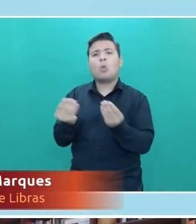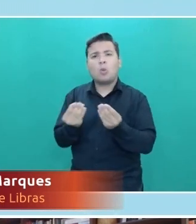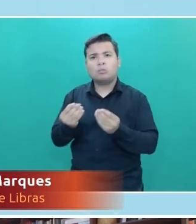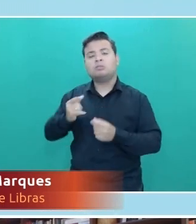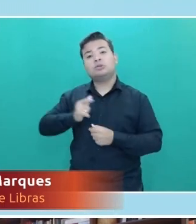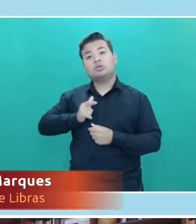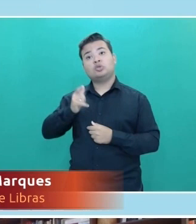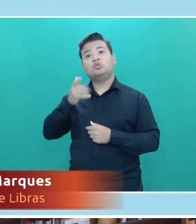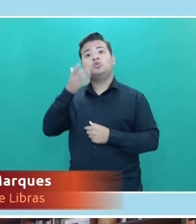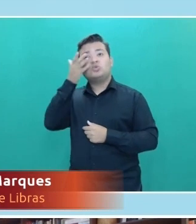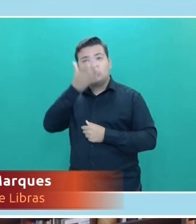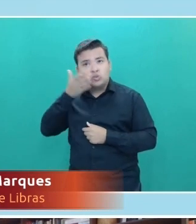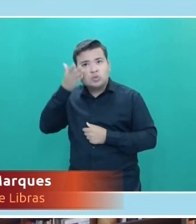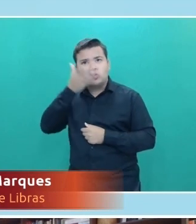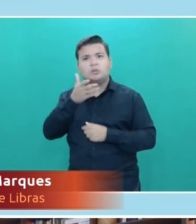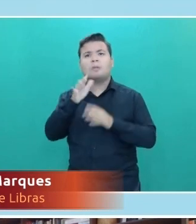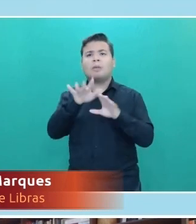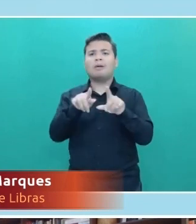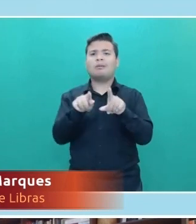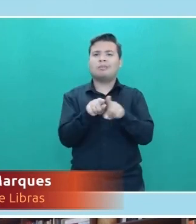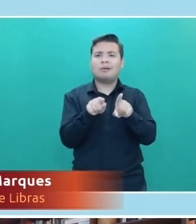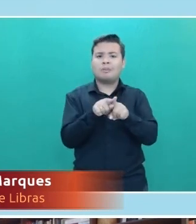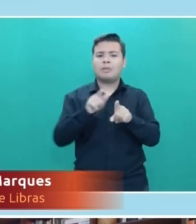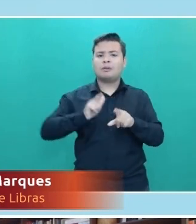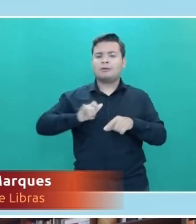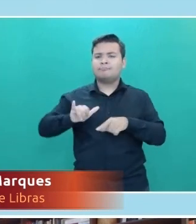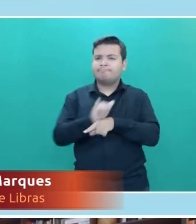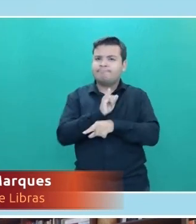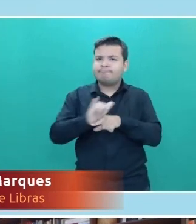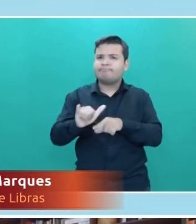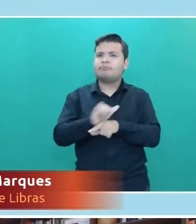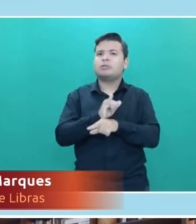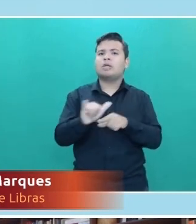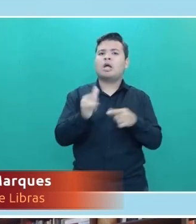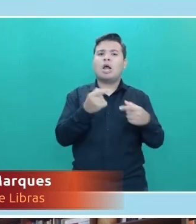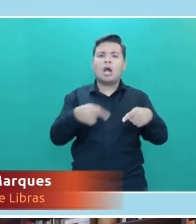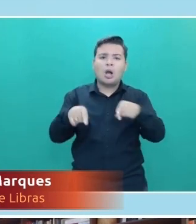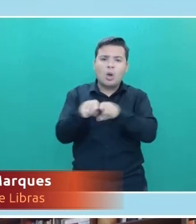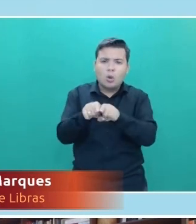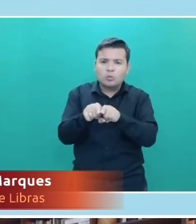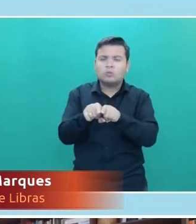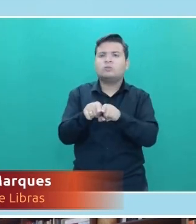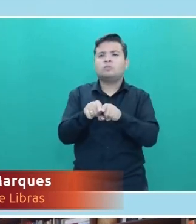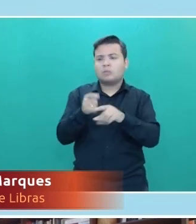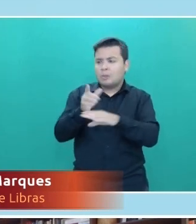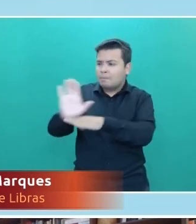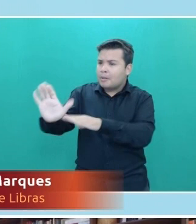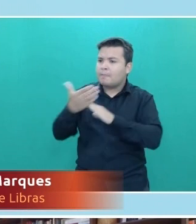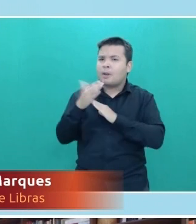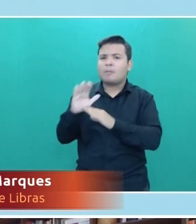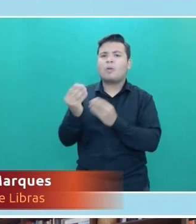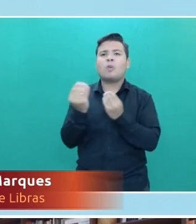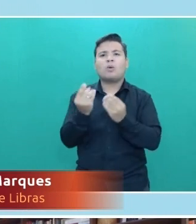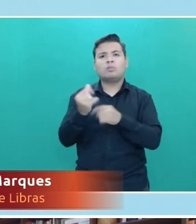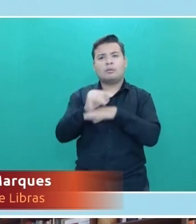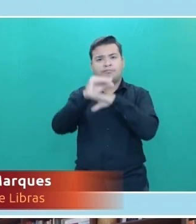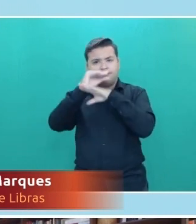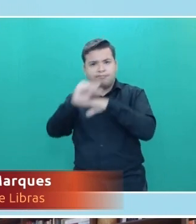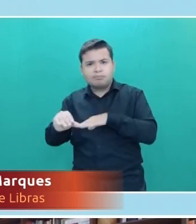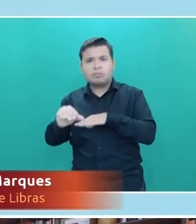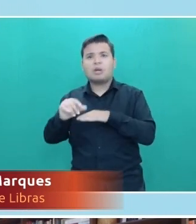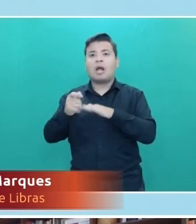na criação de possibilidades de auxílios via financiamentos, investimentos,